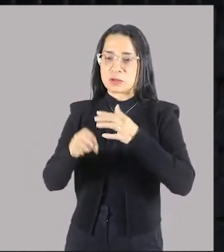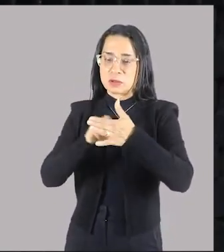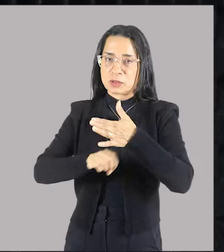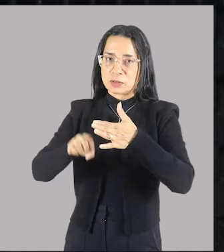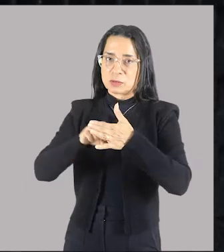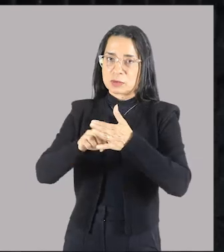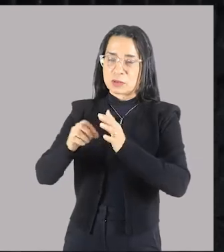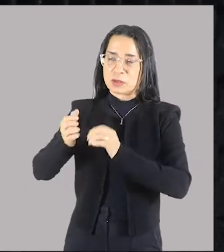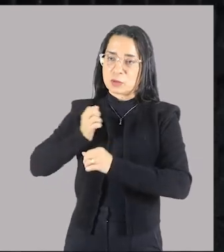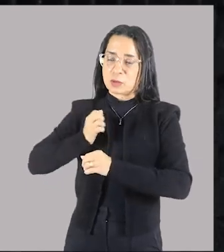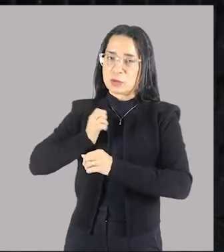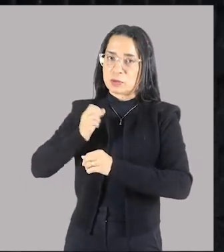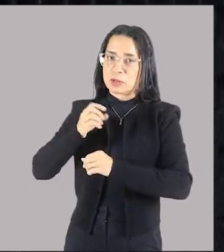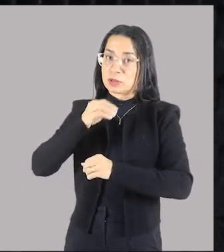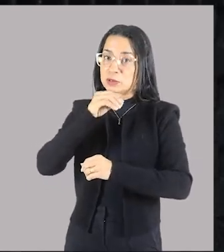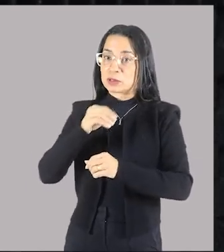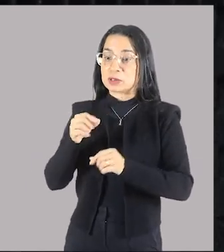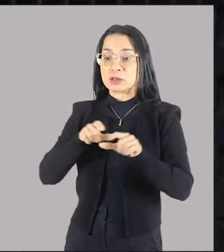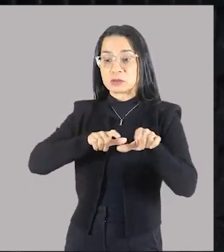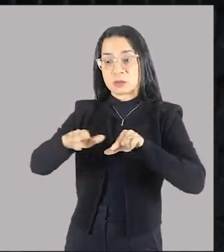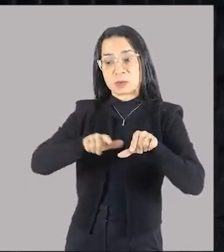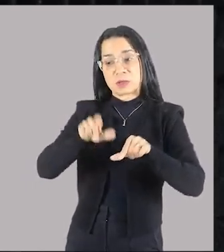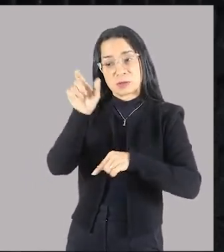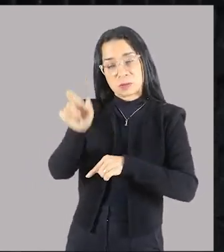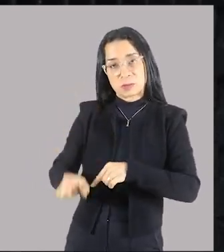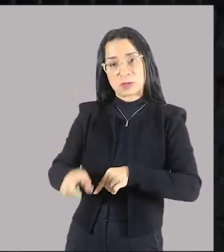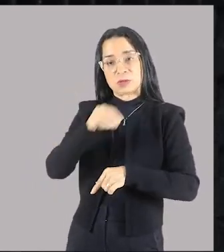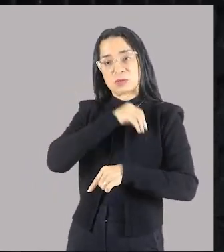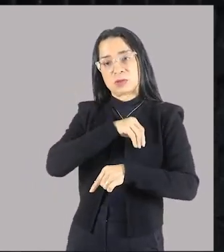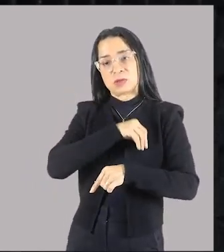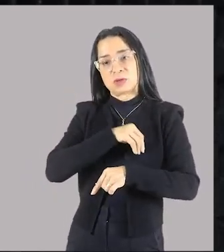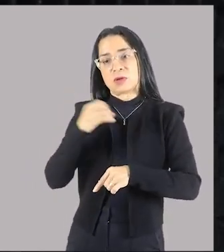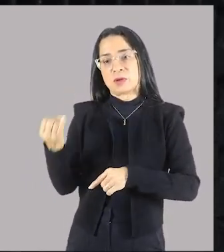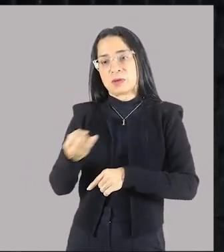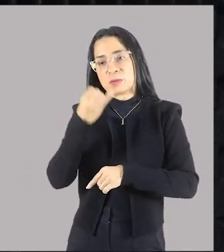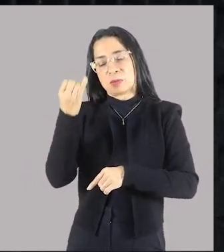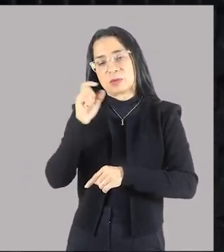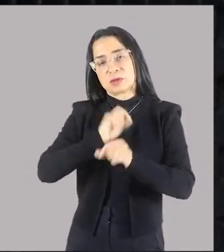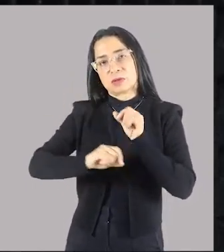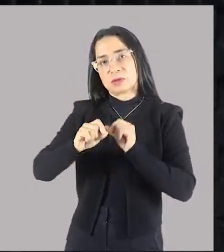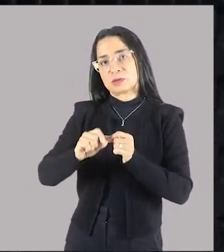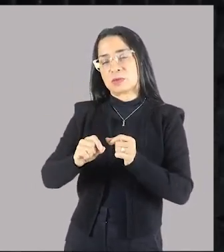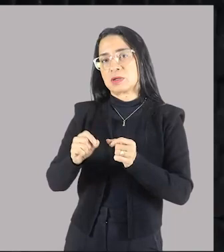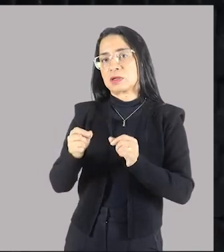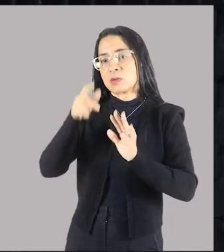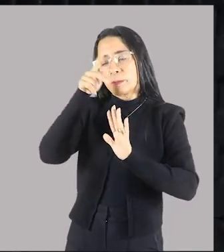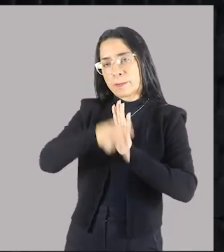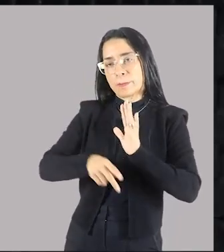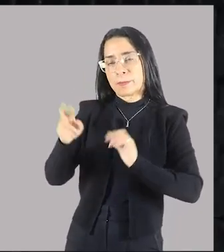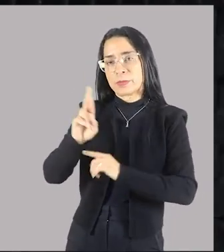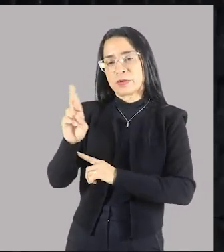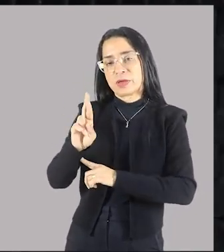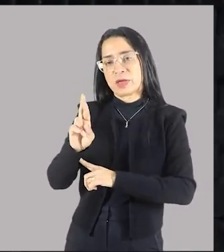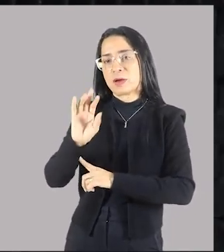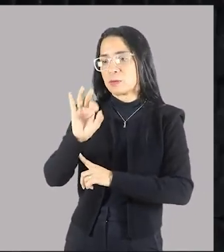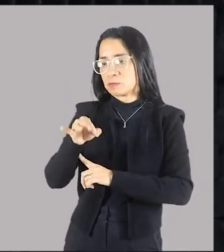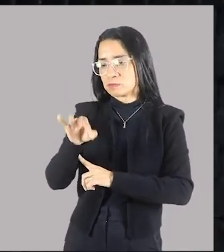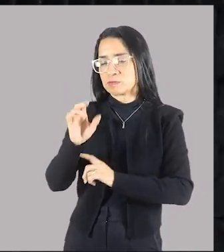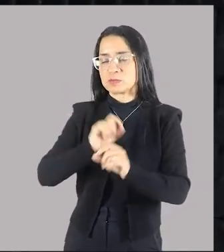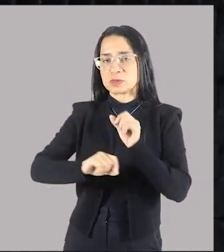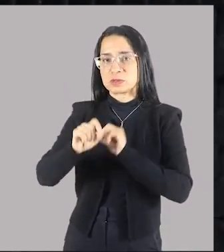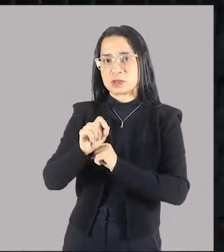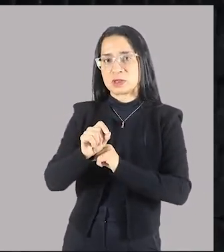foi muito importante para que o Plano Real desse certo e combatesse essa hiperinflação. Repare que Fernando Henrique